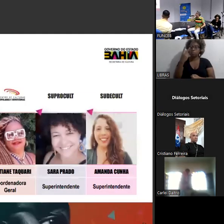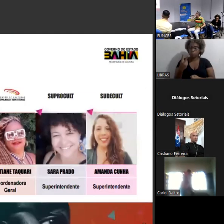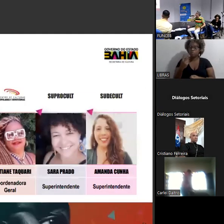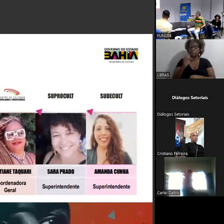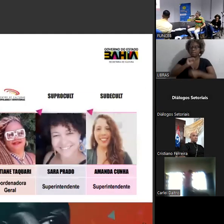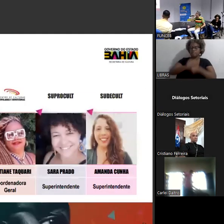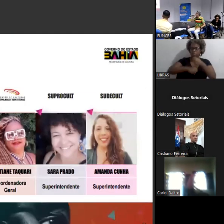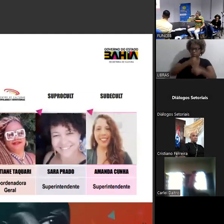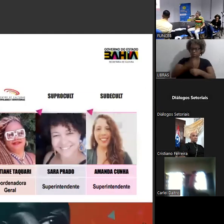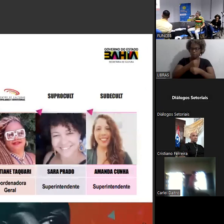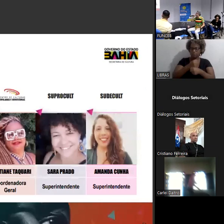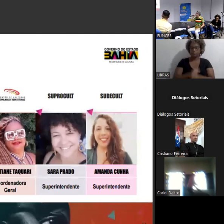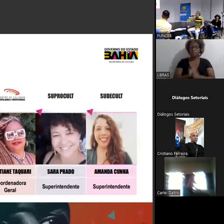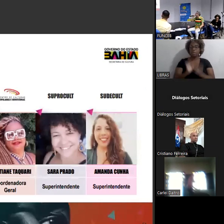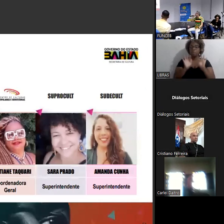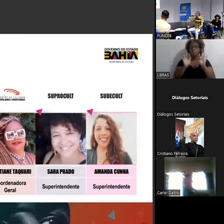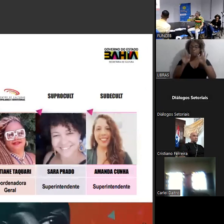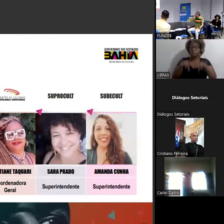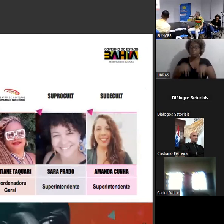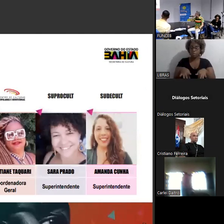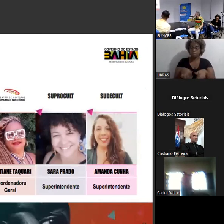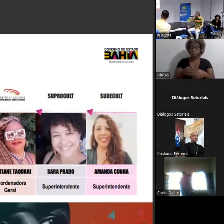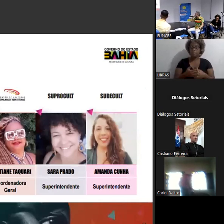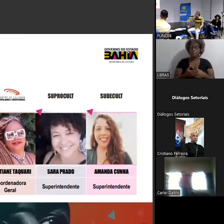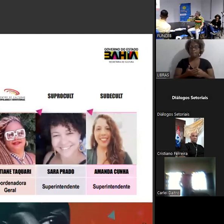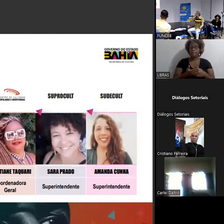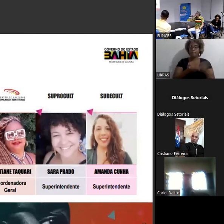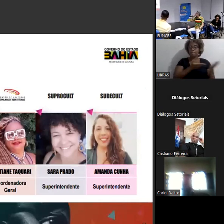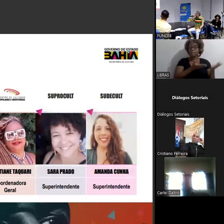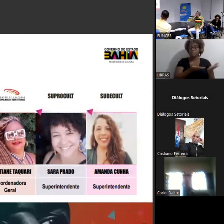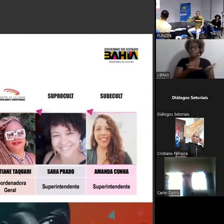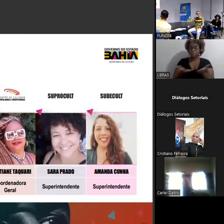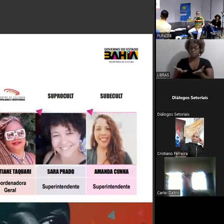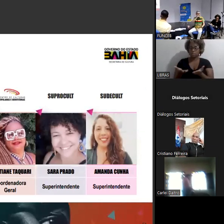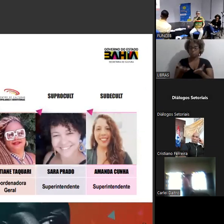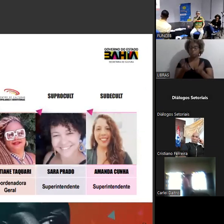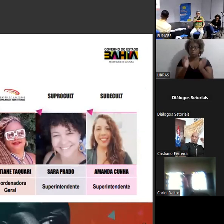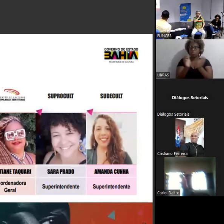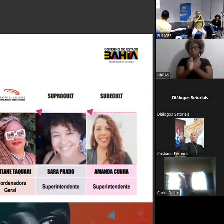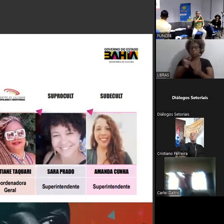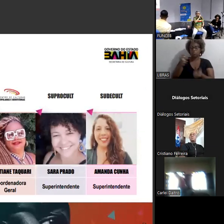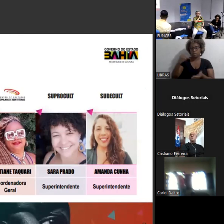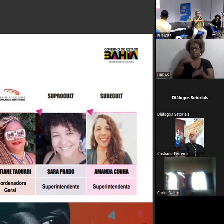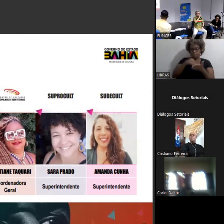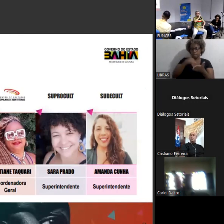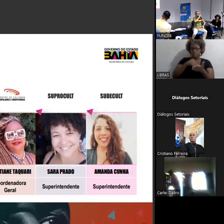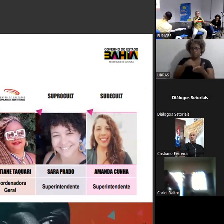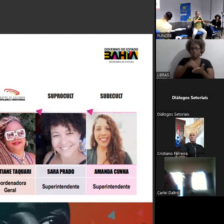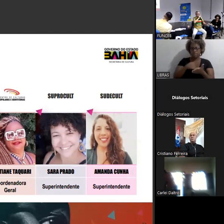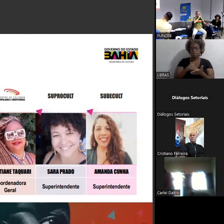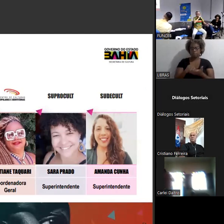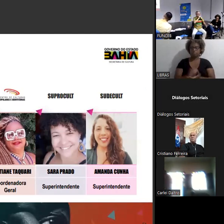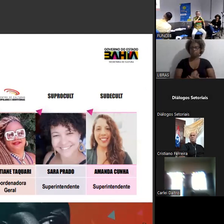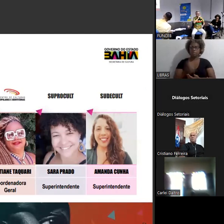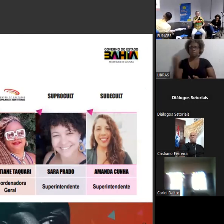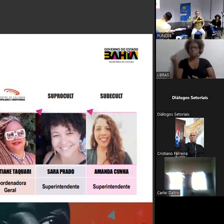Por fim, deixei para uma apresentação dos dirigentes da Secult, que eu acho que é importante. Claro que aqui não está todo o nosso